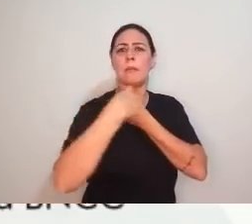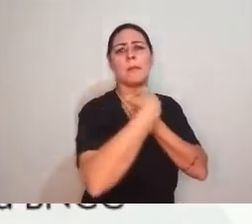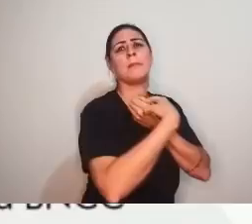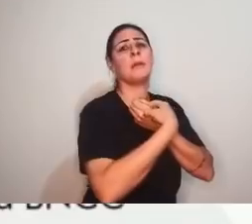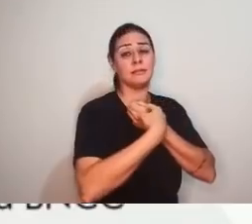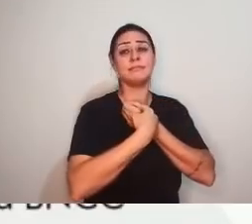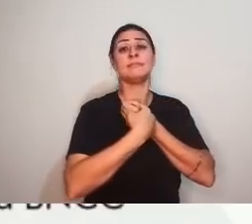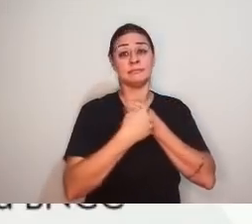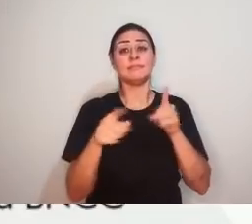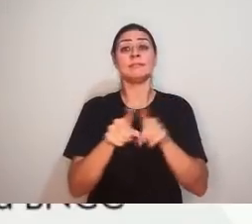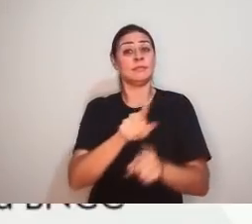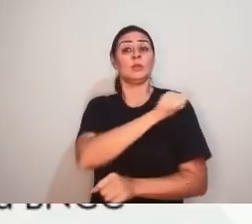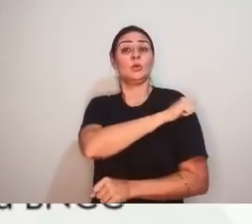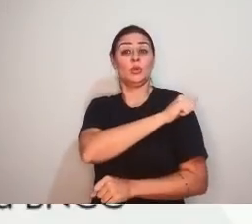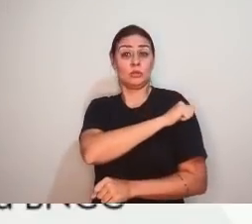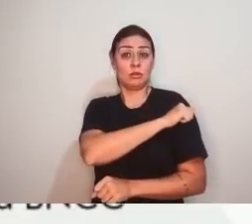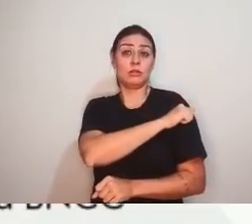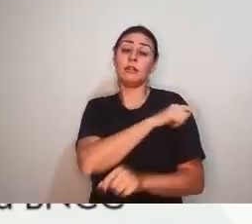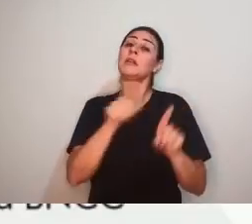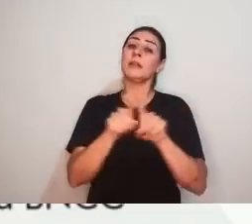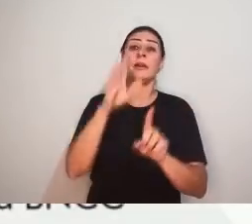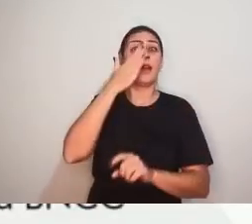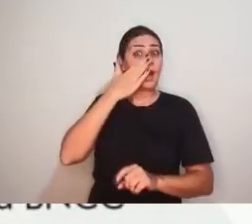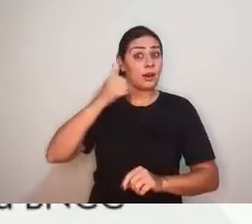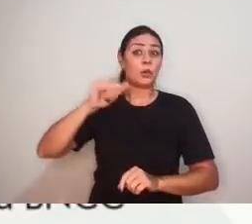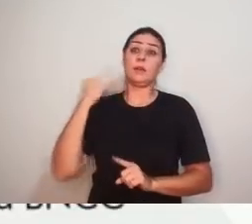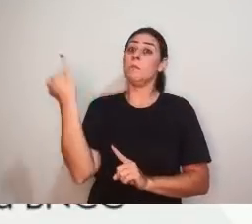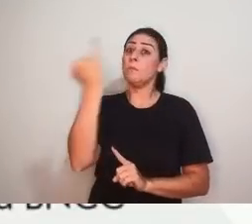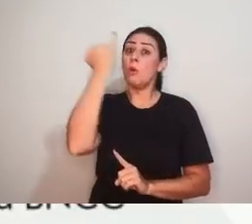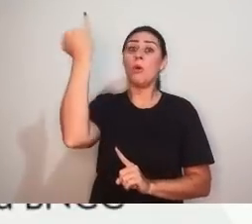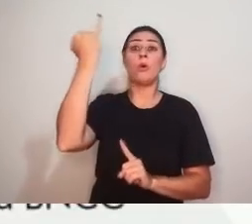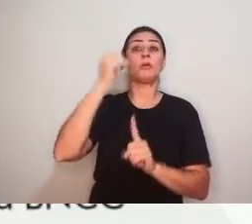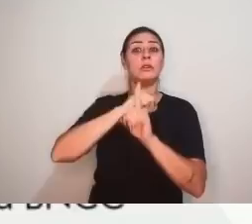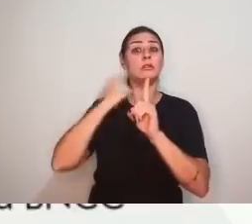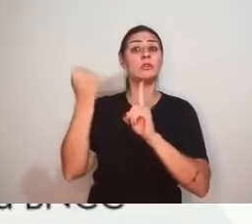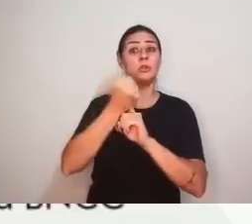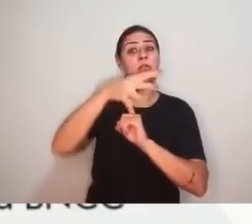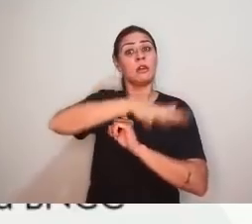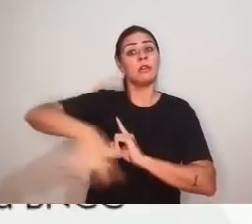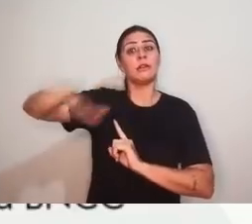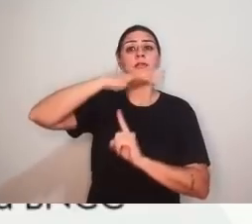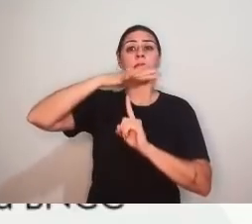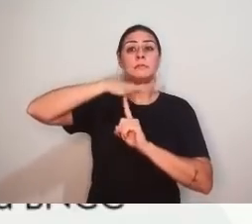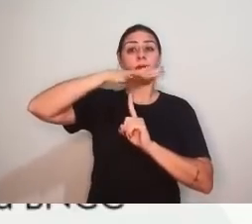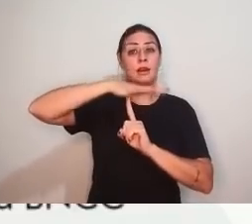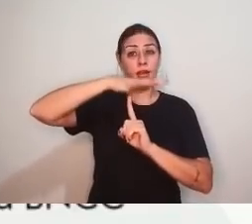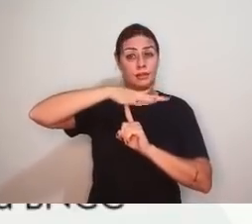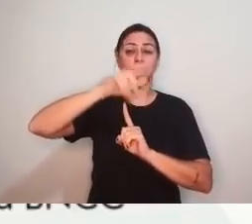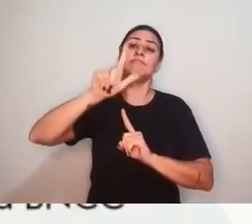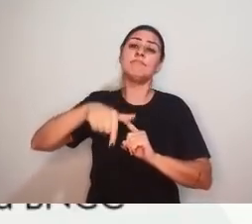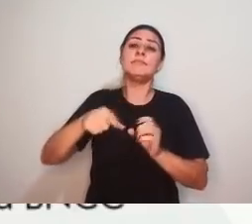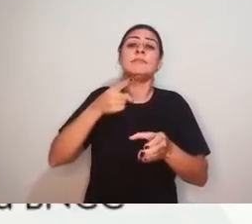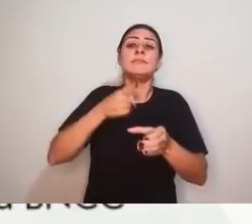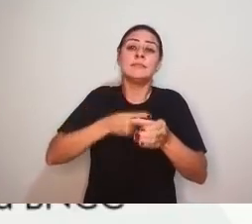envolvidos, em número de estudantes, em importância regional que Araucária ocupa, né, no cenário do estado do Paraná e do Brasil.